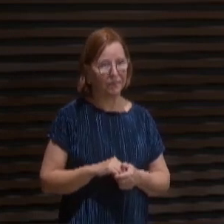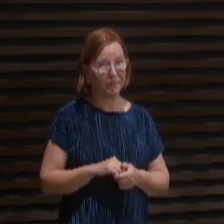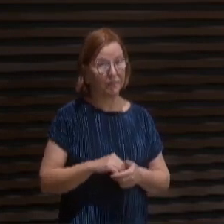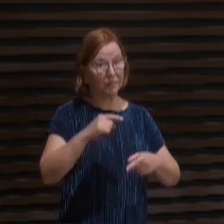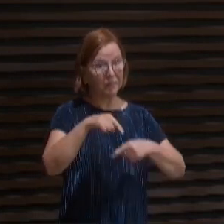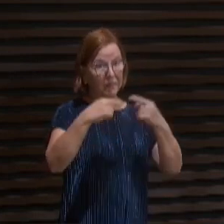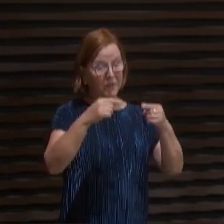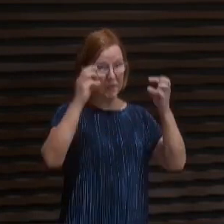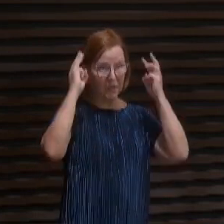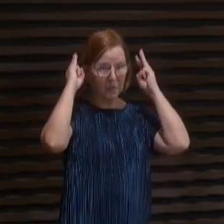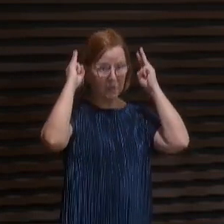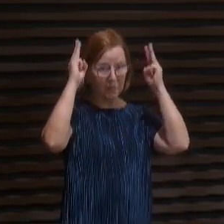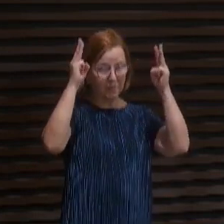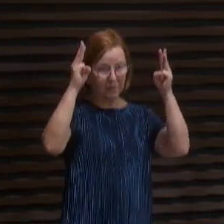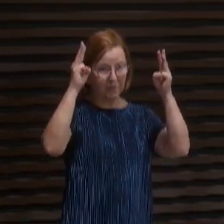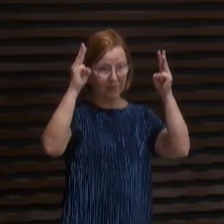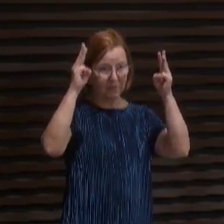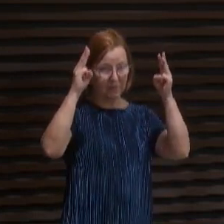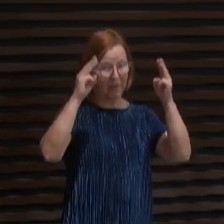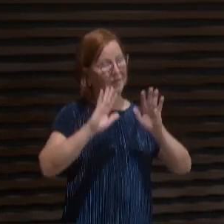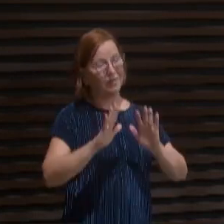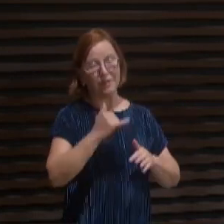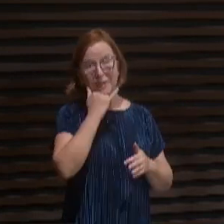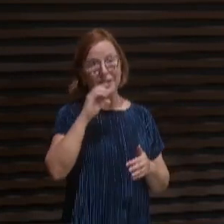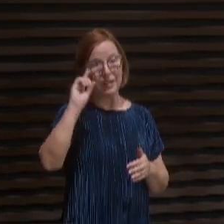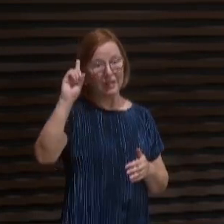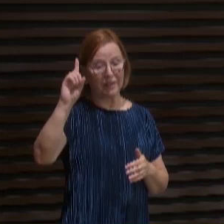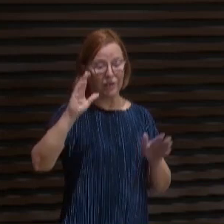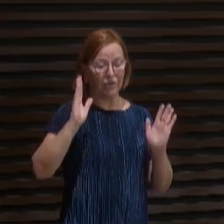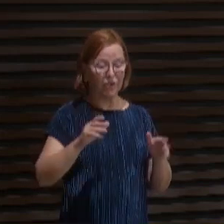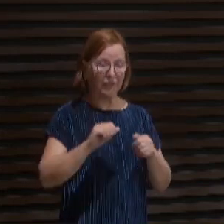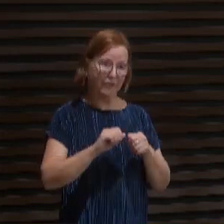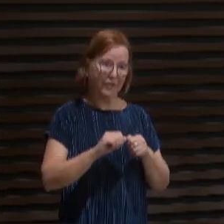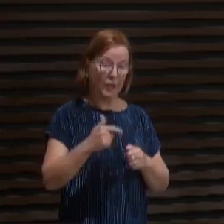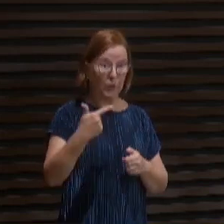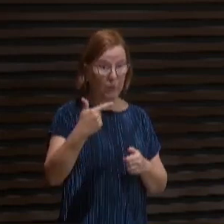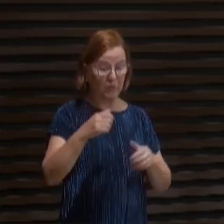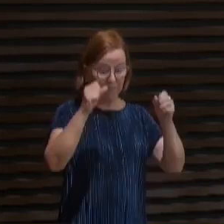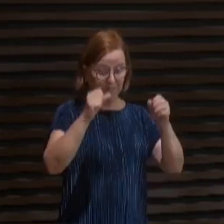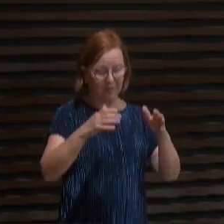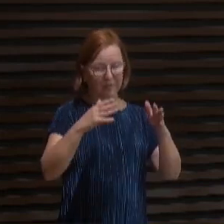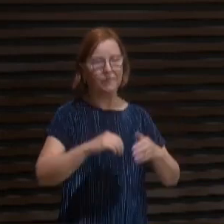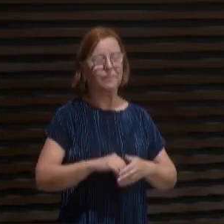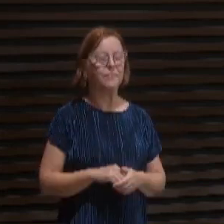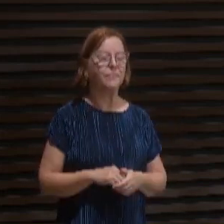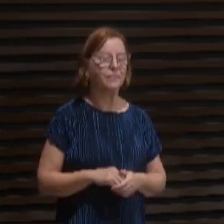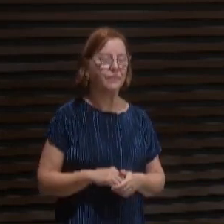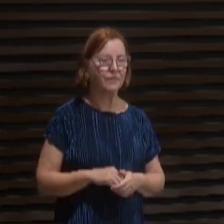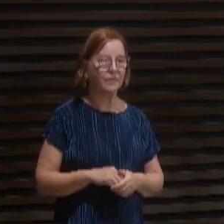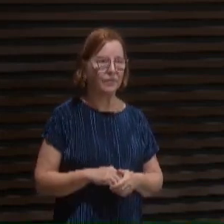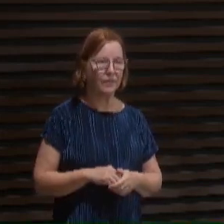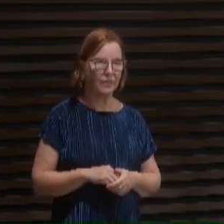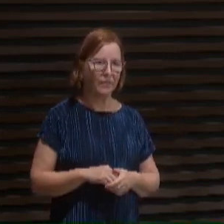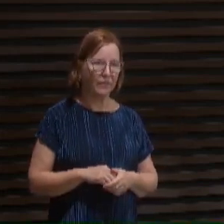ele já fez os 2 milagres lá. E eles não vão. Agora, a última tentativa dele